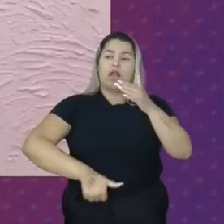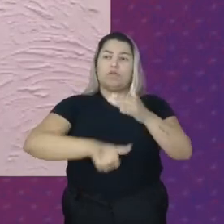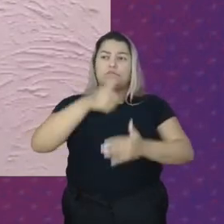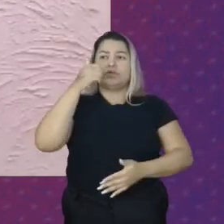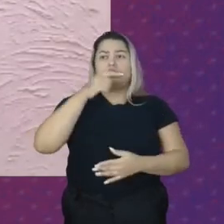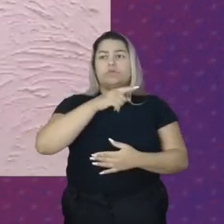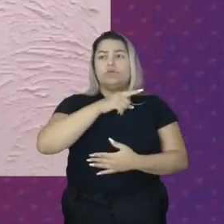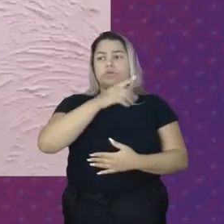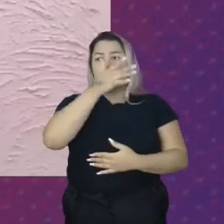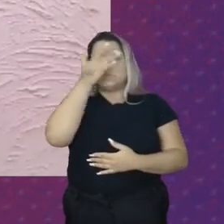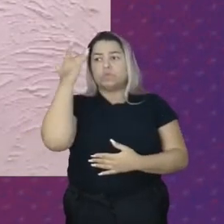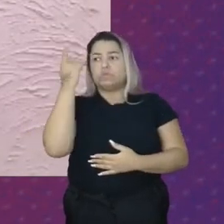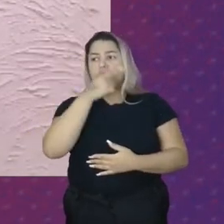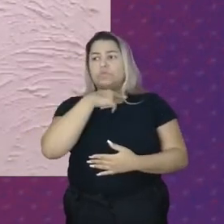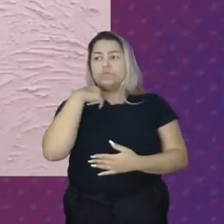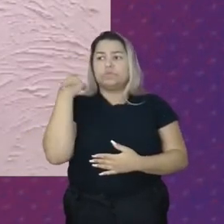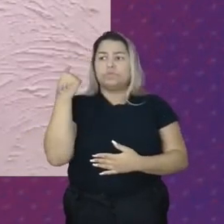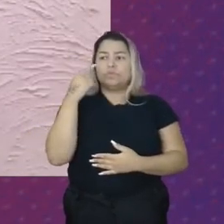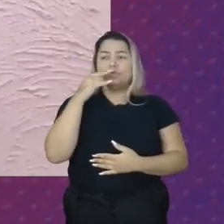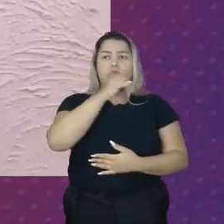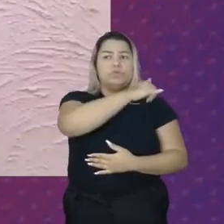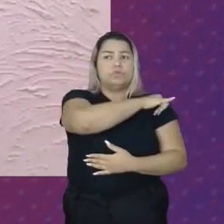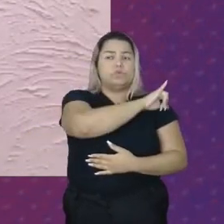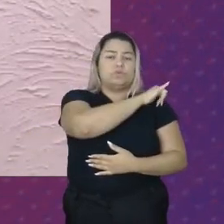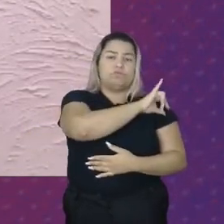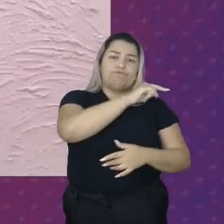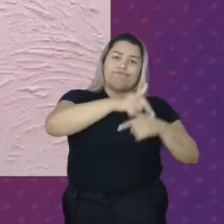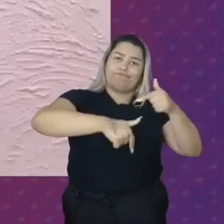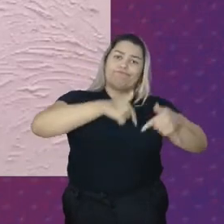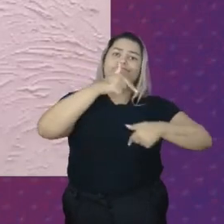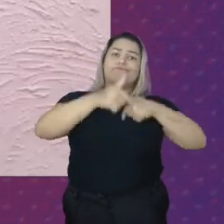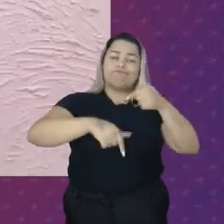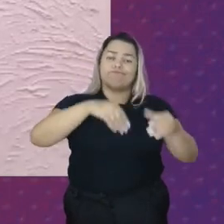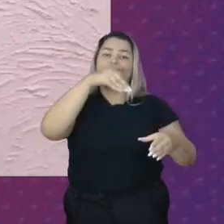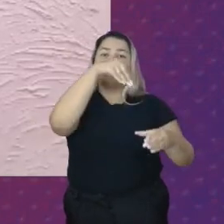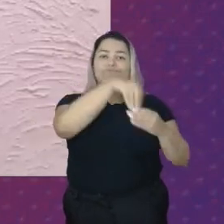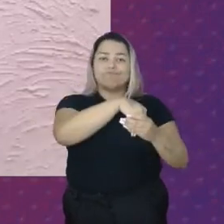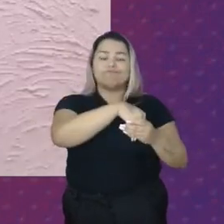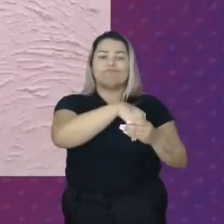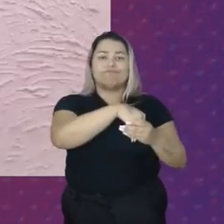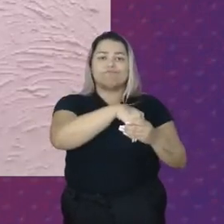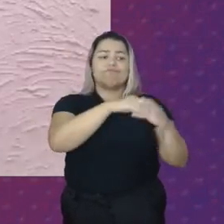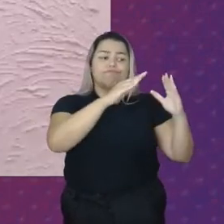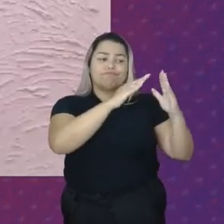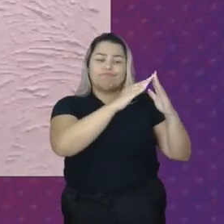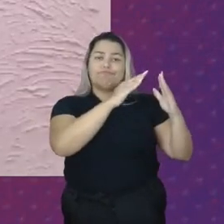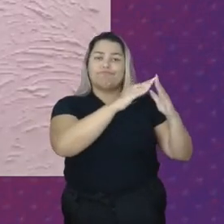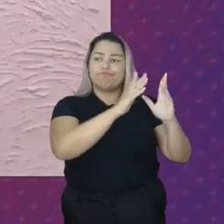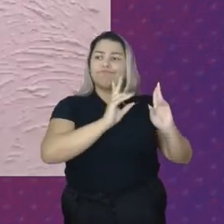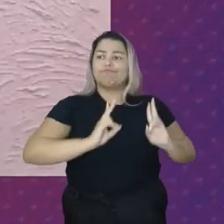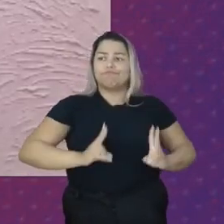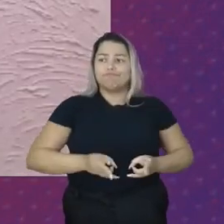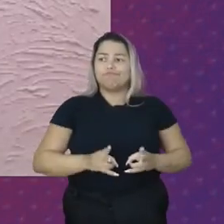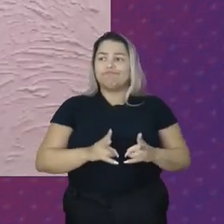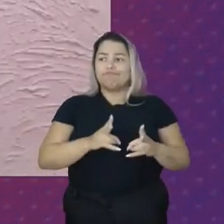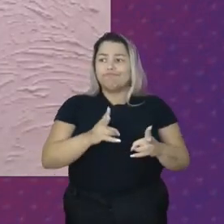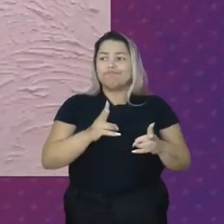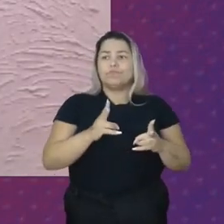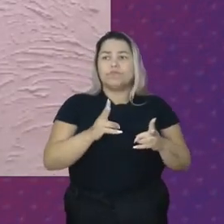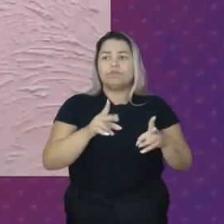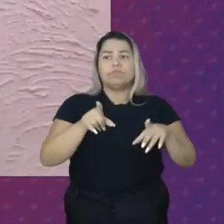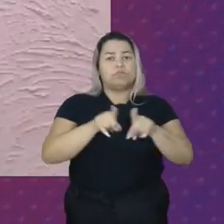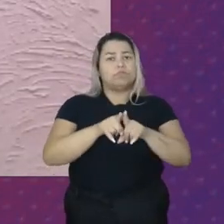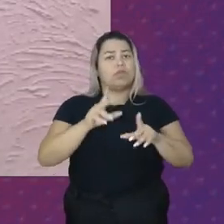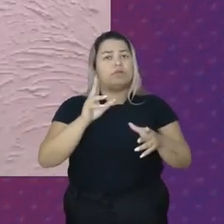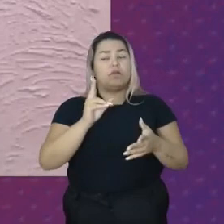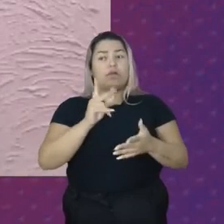a morrer de Covid no Rio de Janeiro foi uma trabalhadora doméstica. E sempre quando acontece qualquer coisa, a